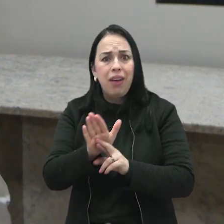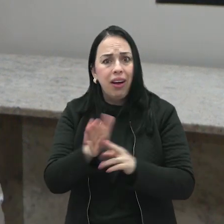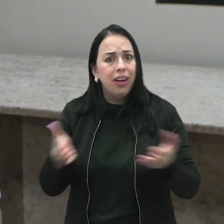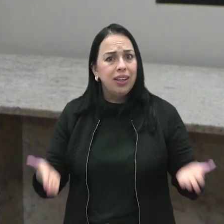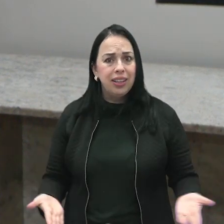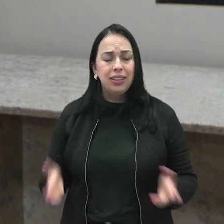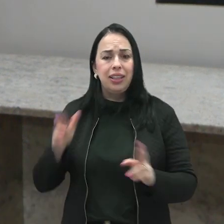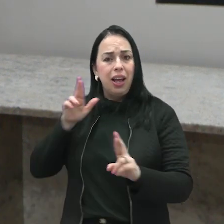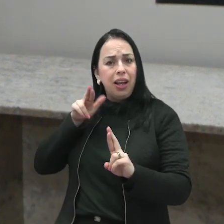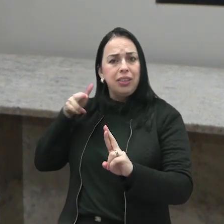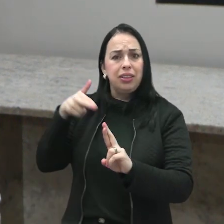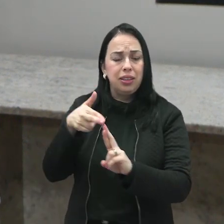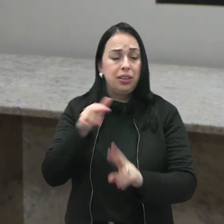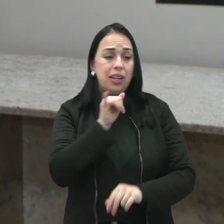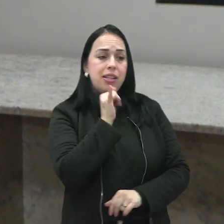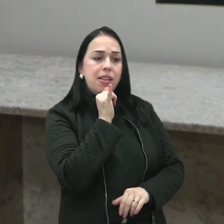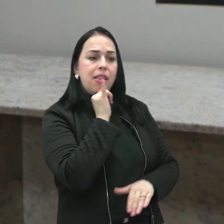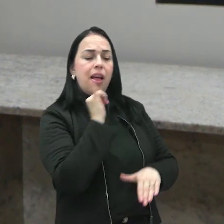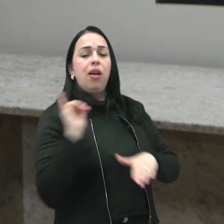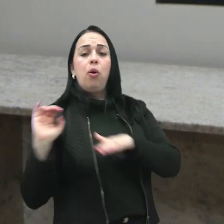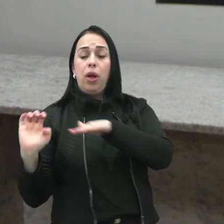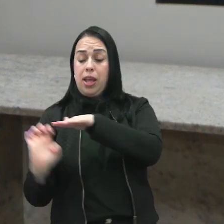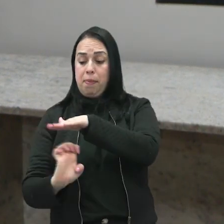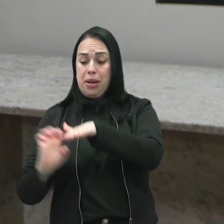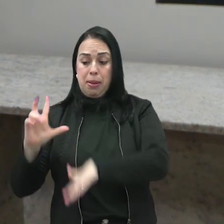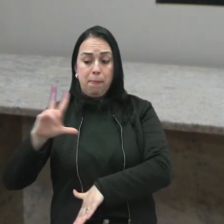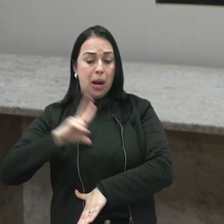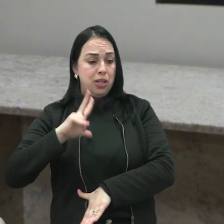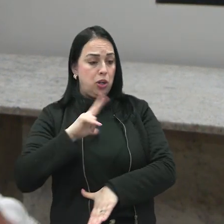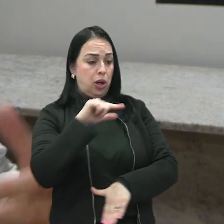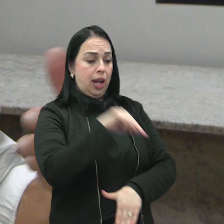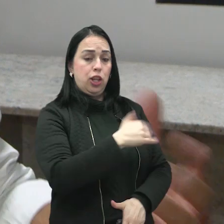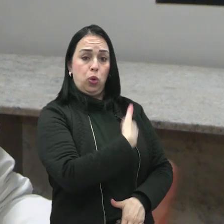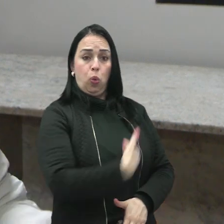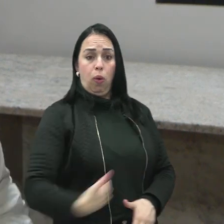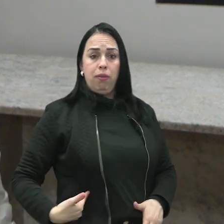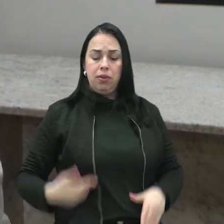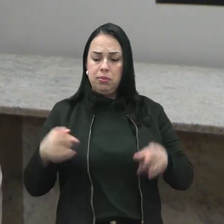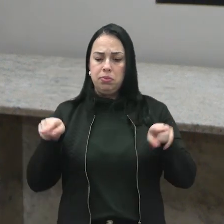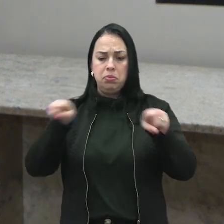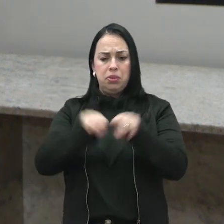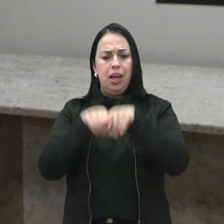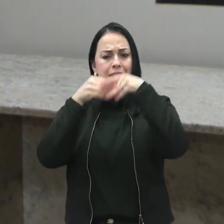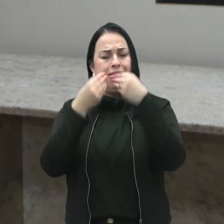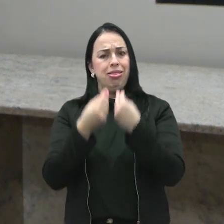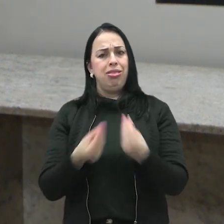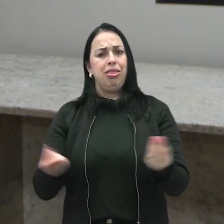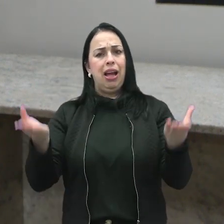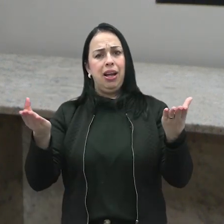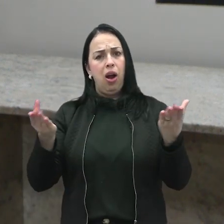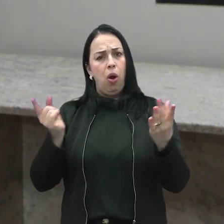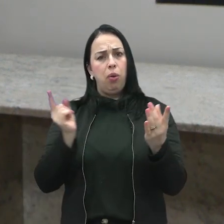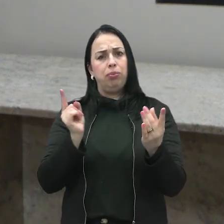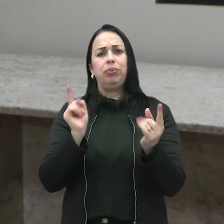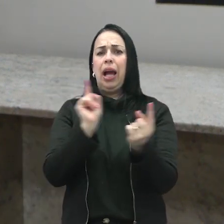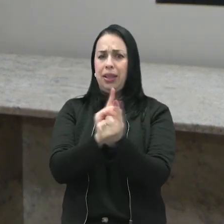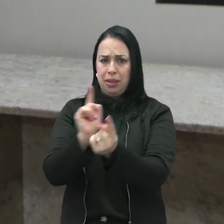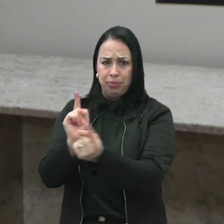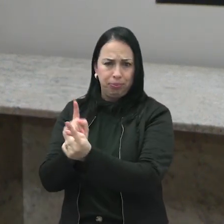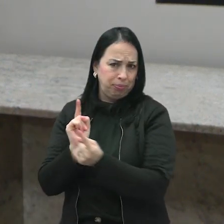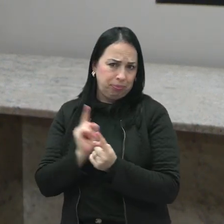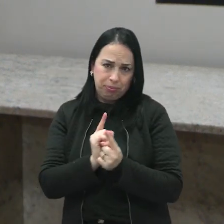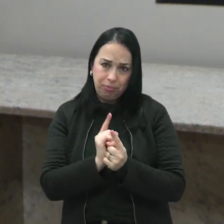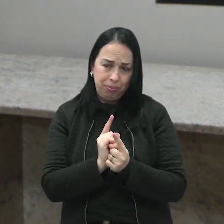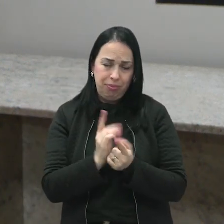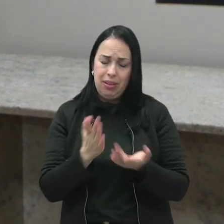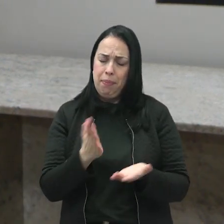tem um setor privado junto com o público, que você pode ofertar serviços e você pode diminuir uma demanda,